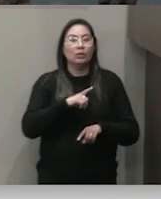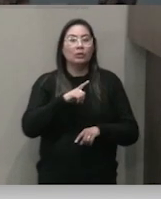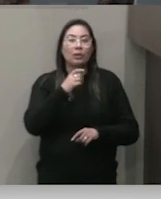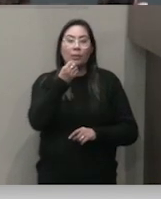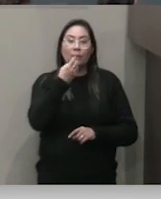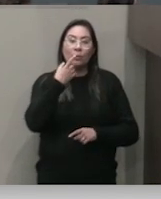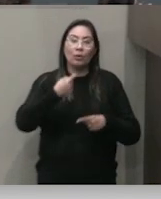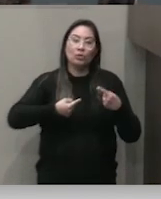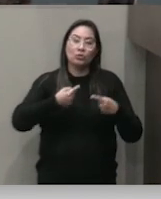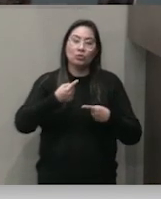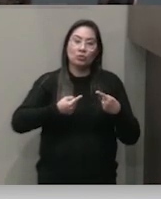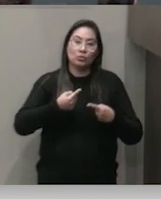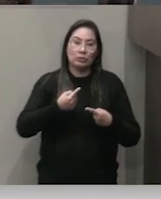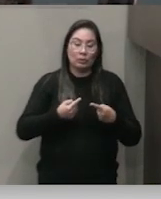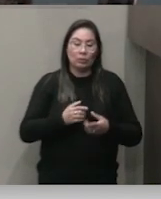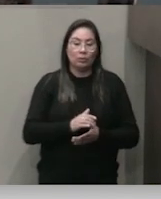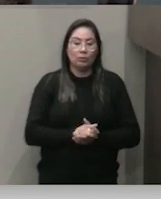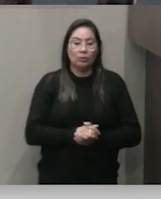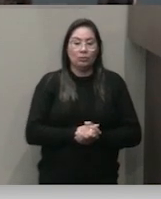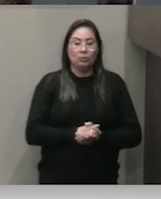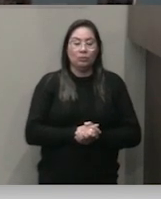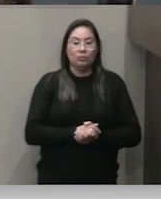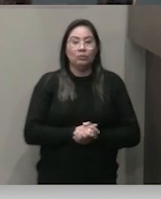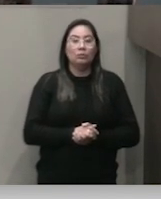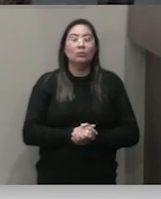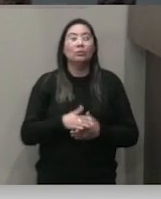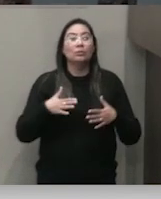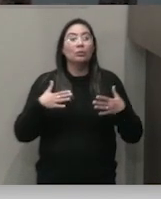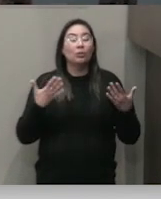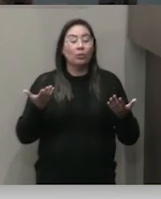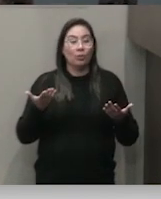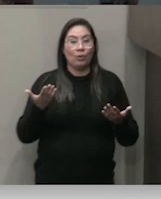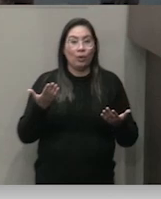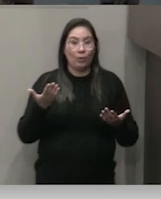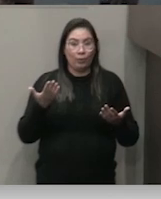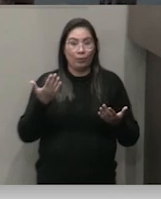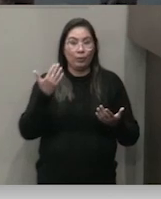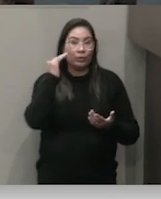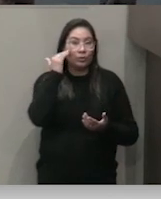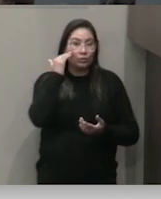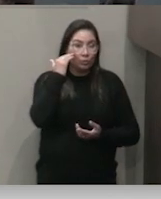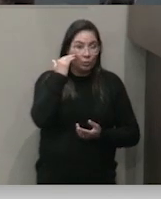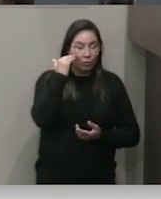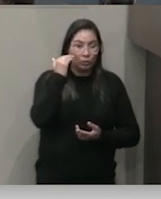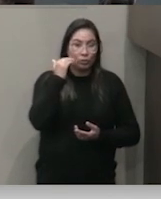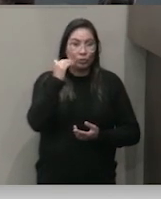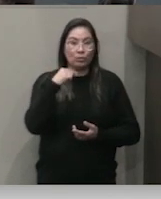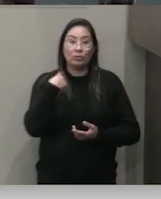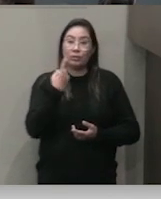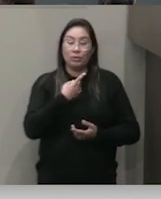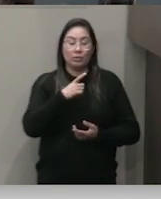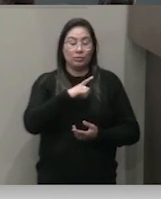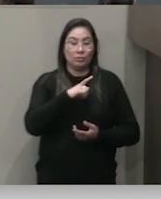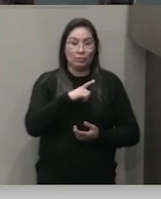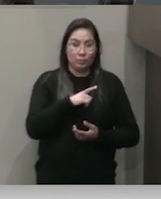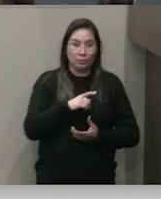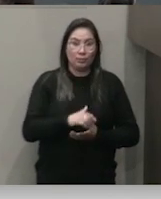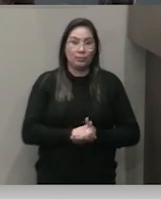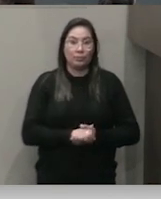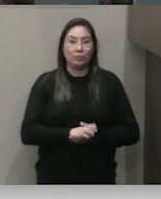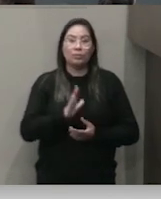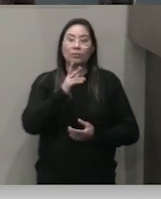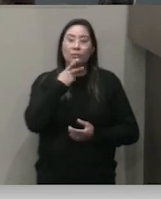boa discussão aqui do plenário. Bom, qual é, afinal, o entendimento que o Executivo tem desta casa? Sempre me pergunto. Já disse